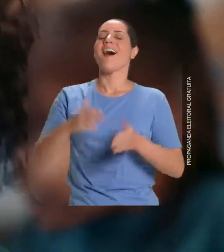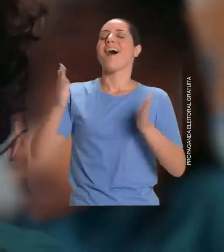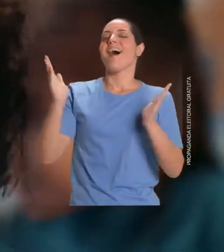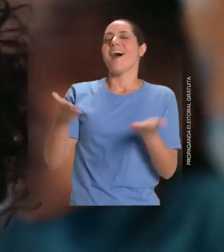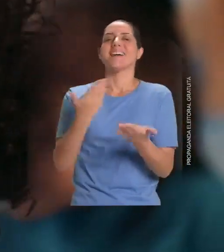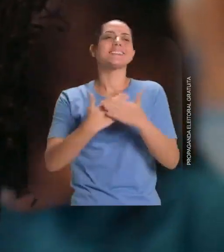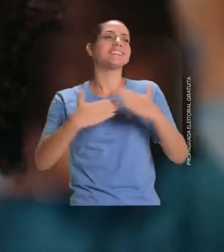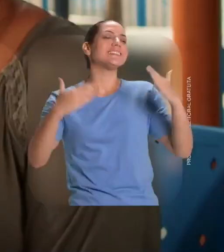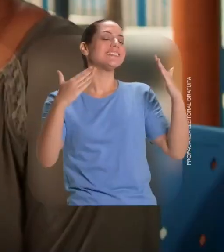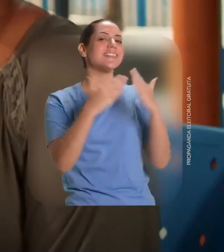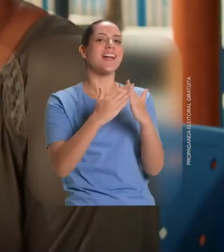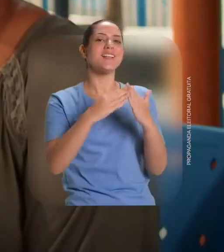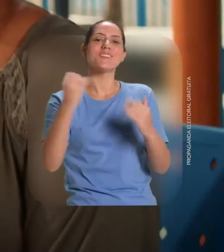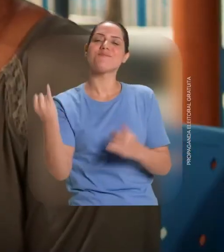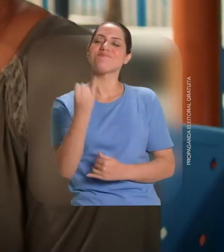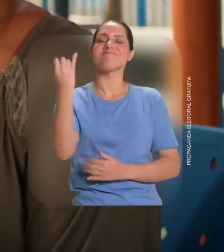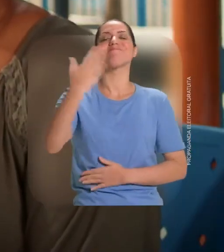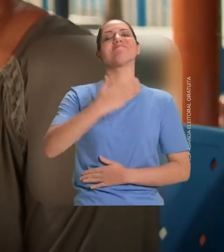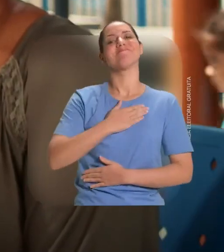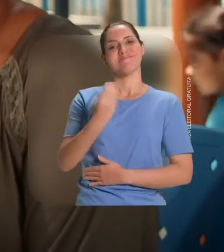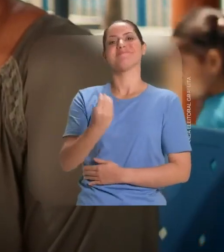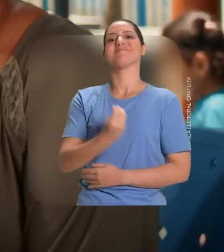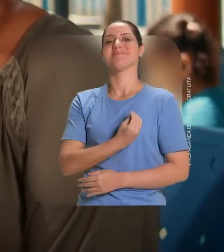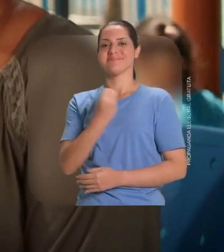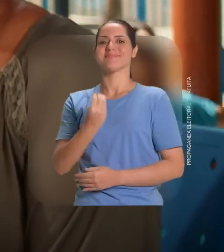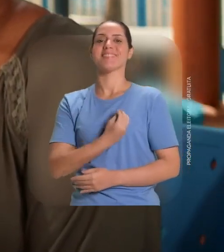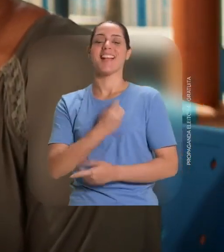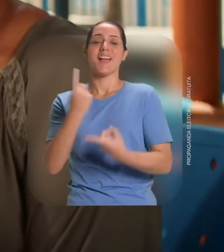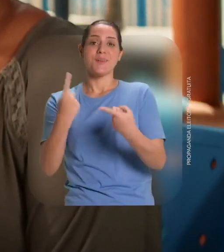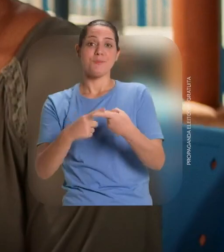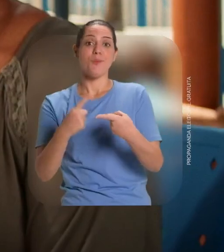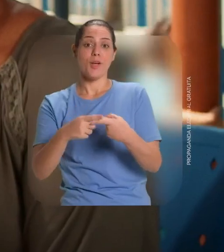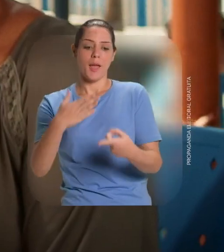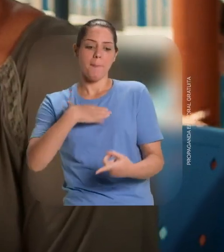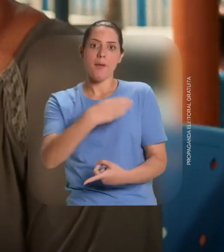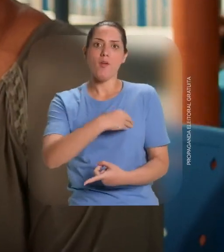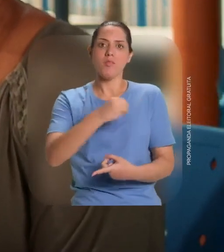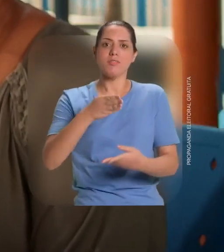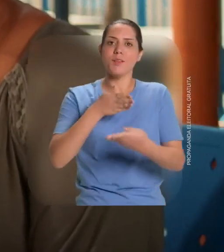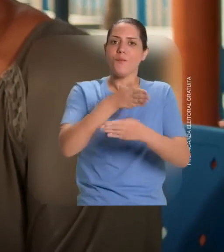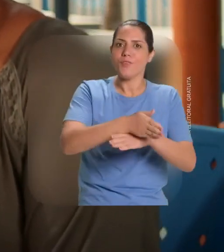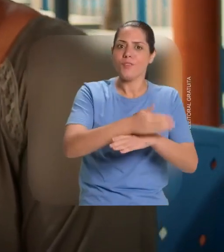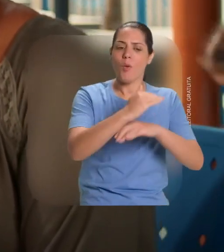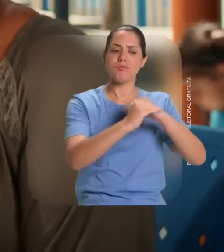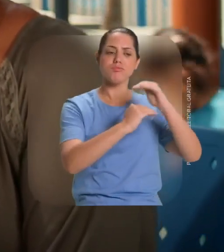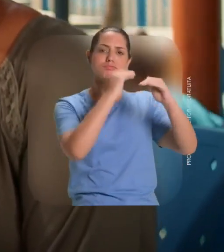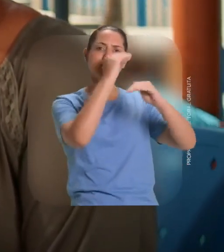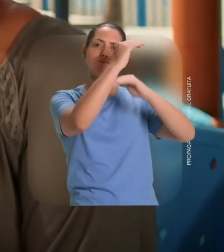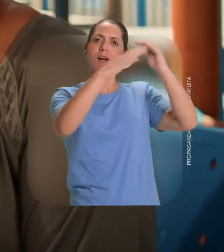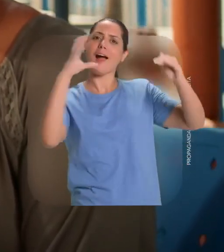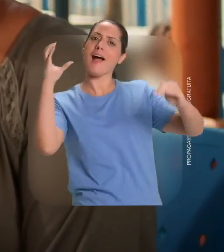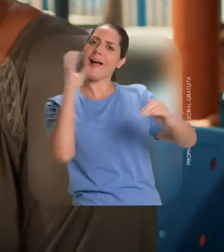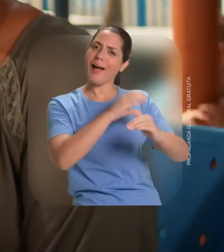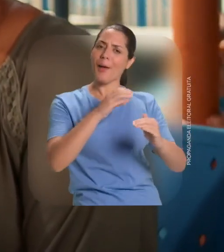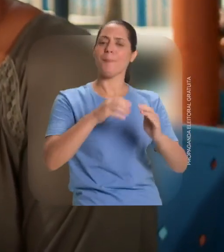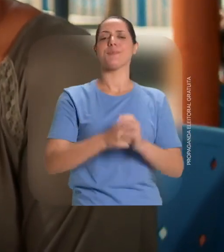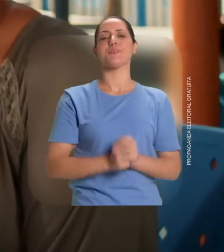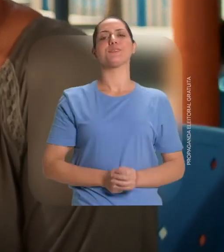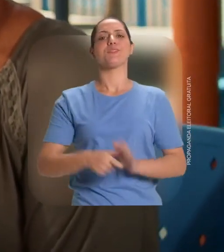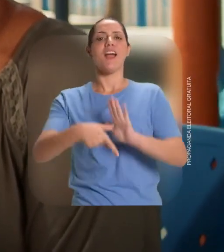Ah, a creche aqui significa tudo na minha vida, porque quando o Matheus chegou na creche, ele se